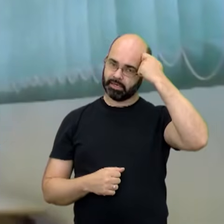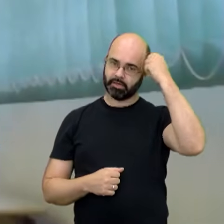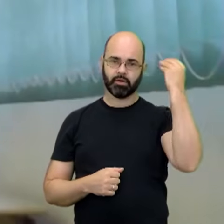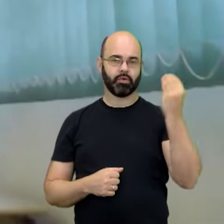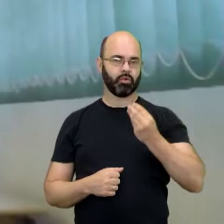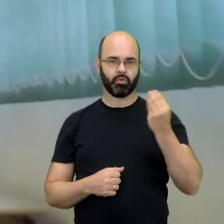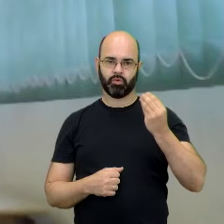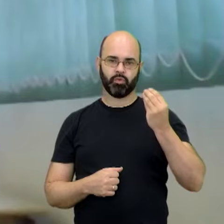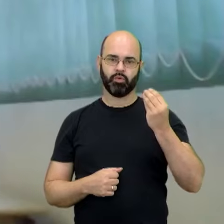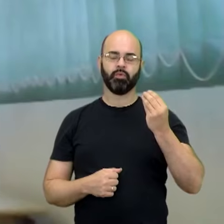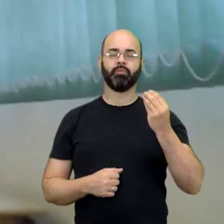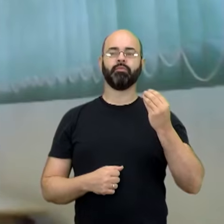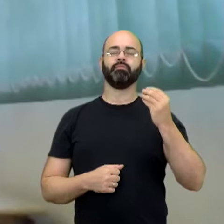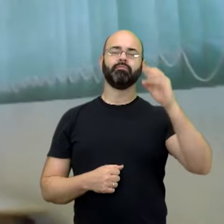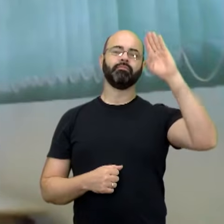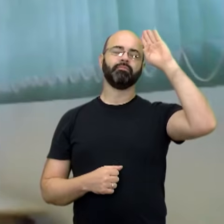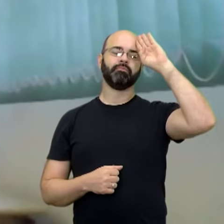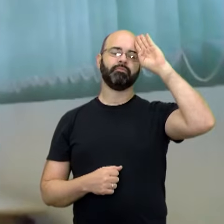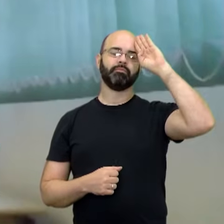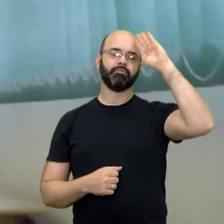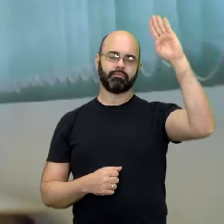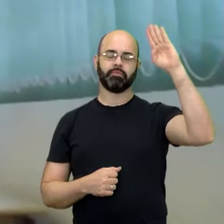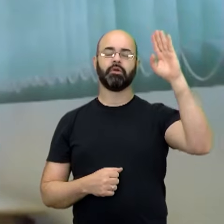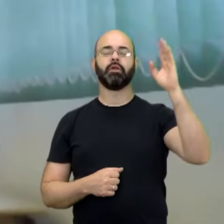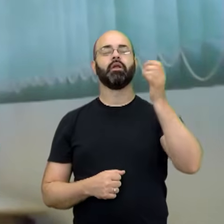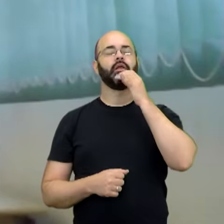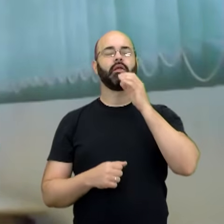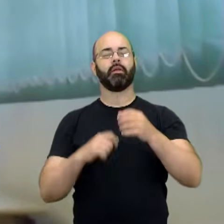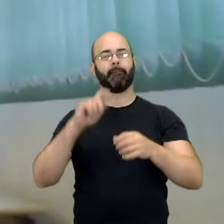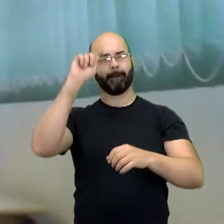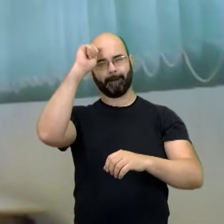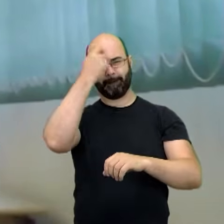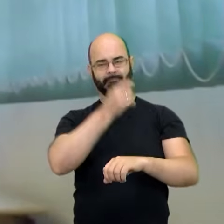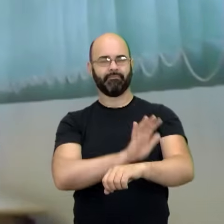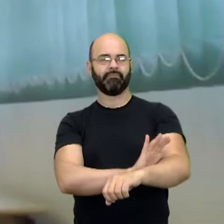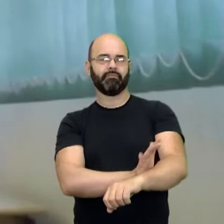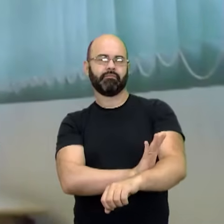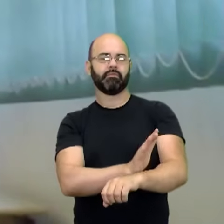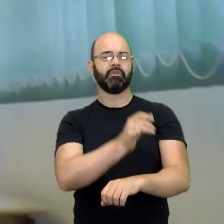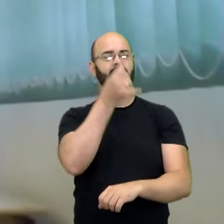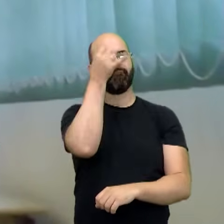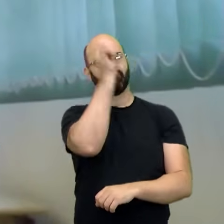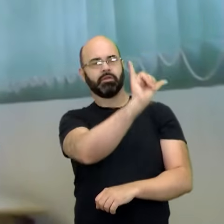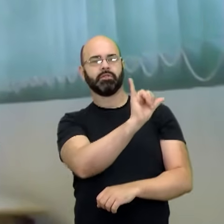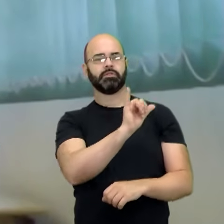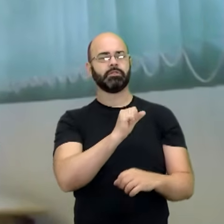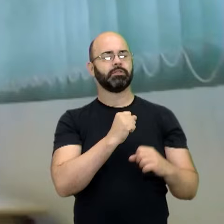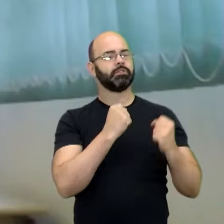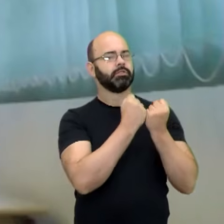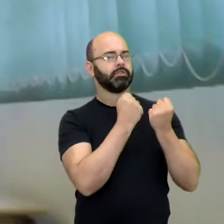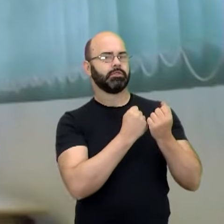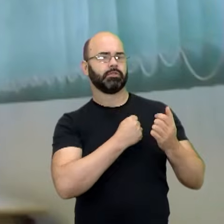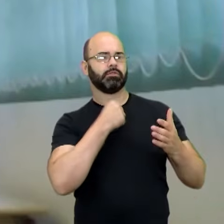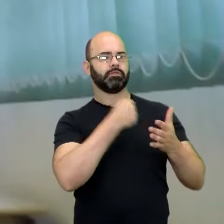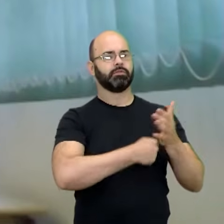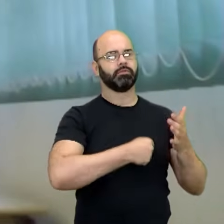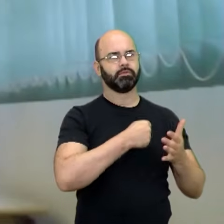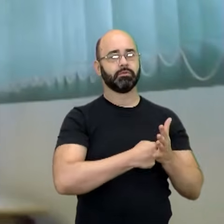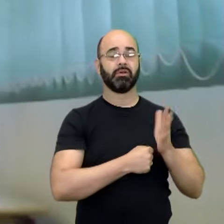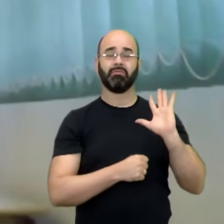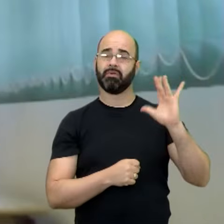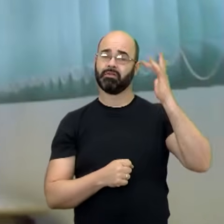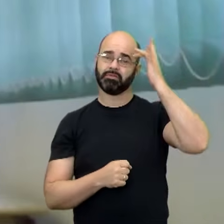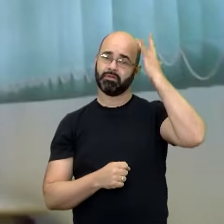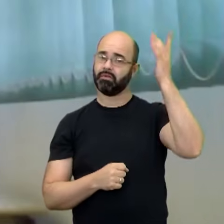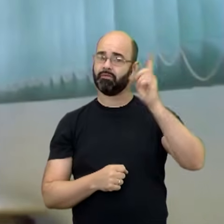informação que vem em nossas mentes é combater o racismo. Só que isso não é fácil. porque várias pessoas são julgadas pelo seu